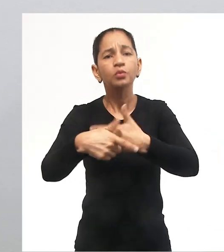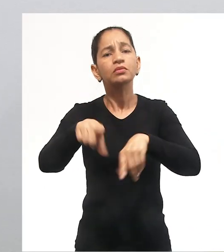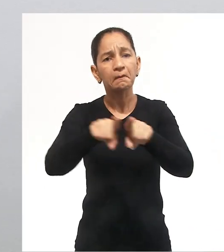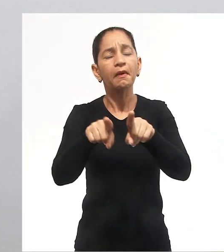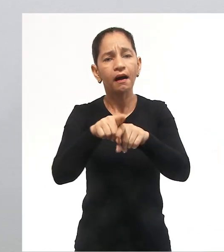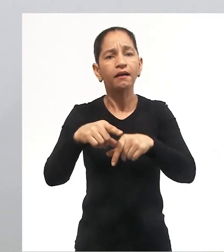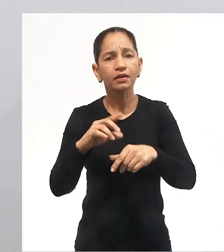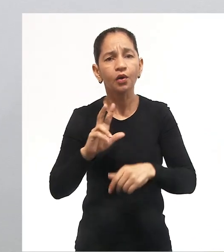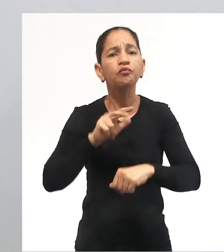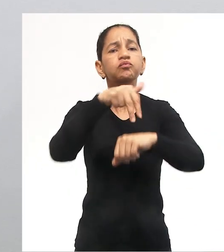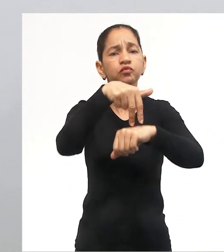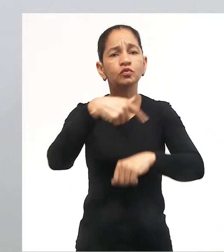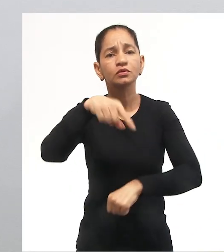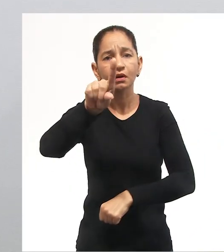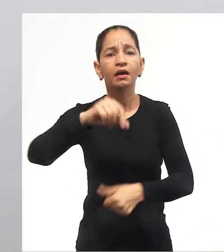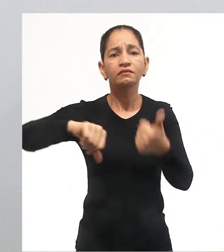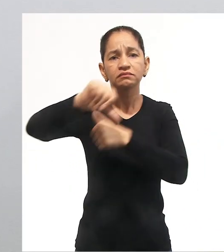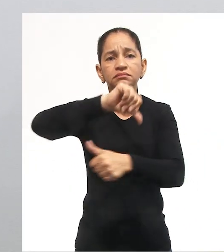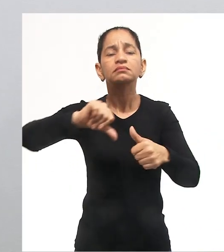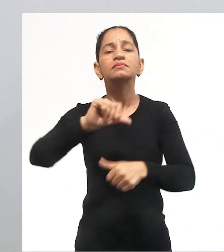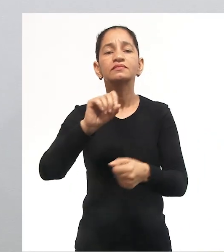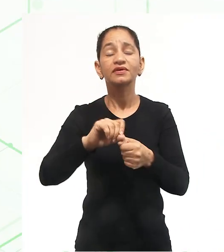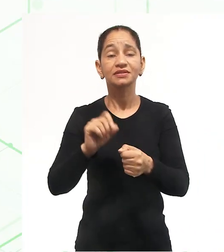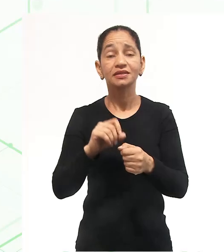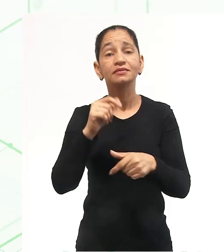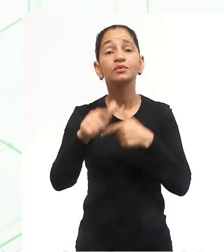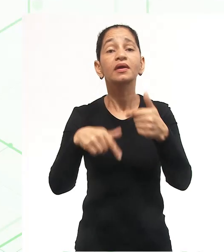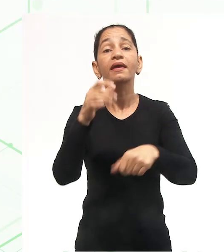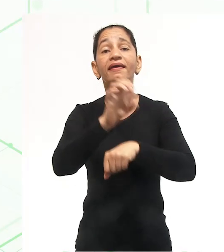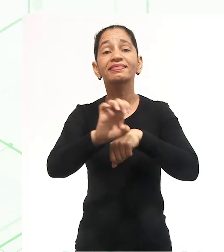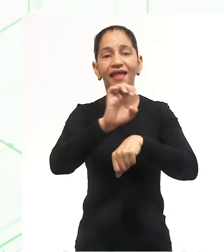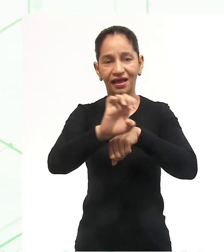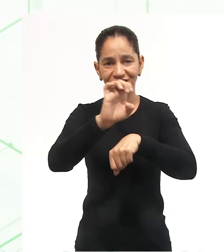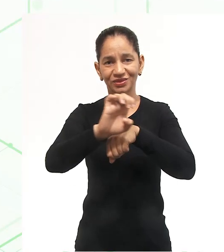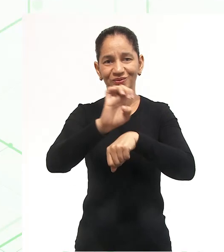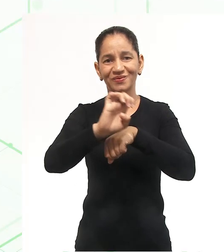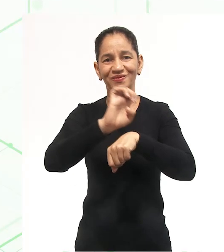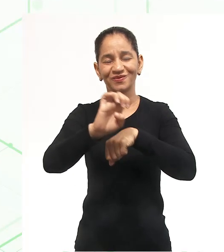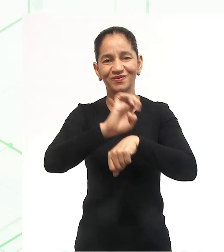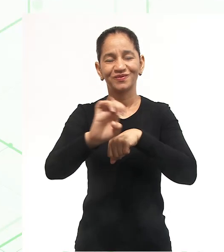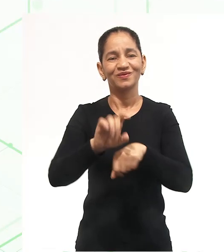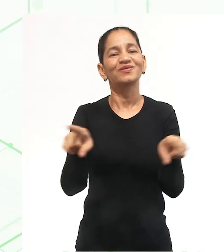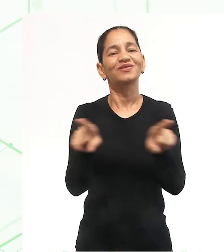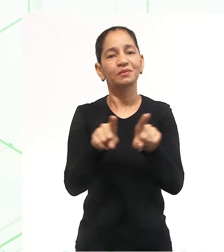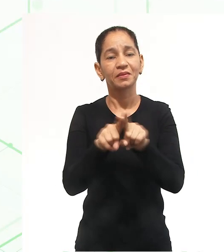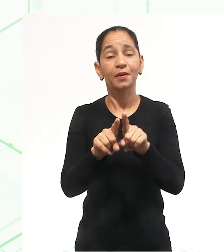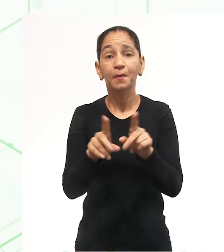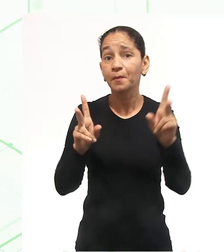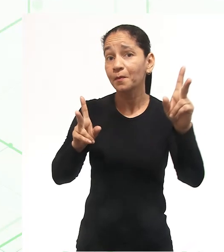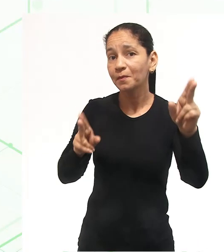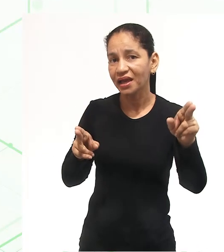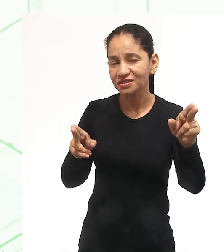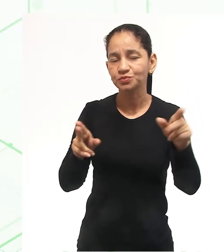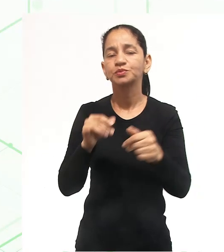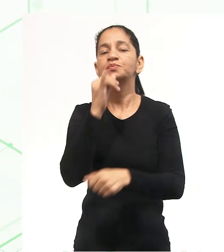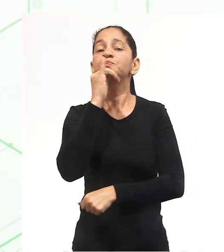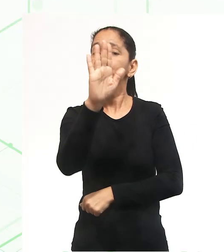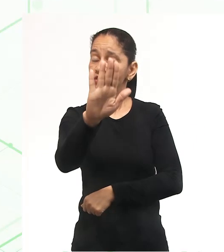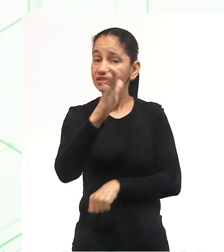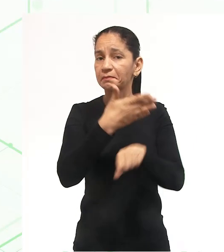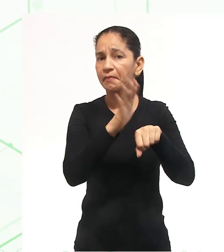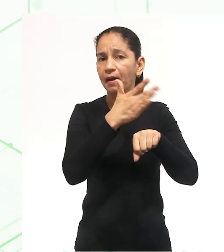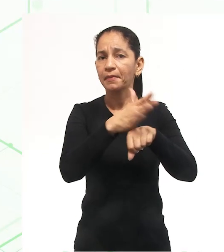né? E aí, para vocês observarem, a gente estava atuando, né, com as crianças, né? E ao mesmo tempo que a gente estava fazendo essa prática